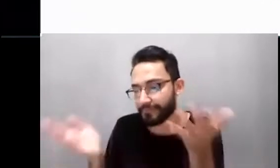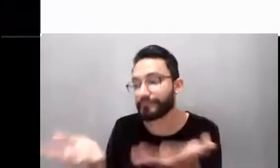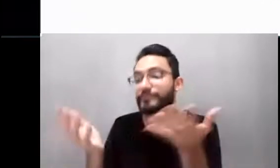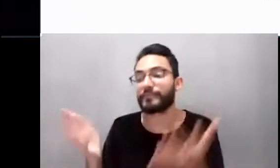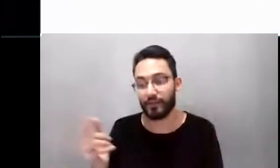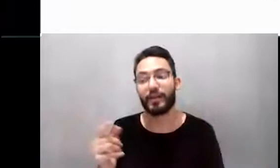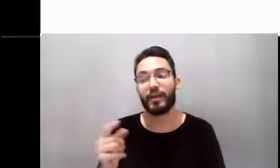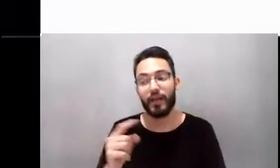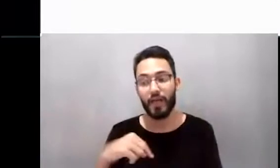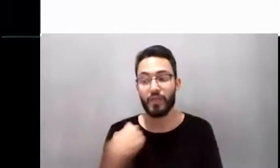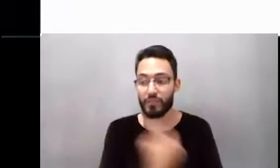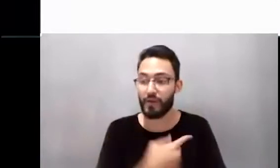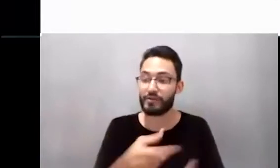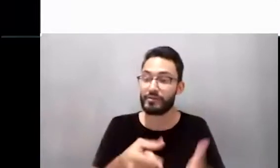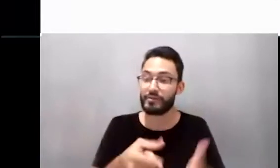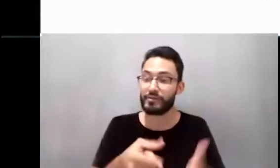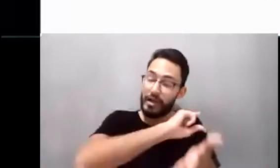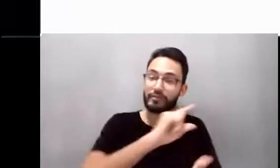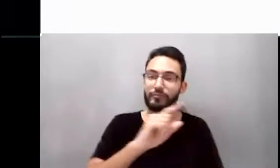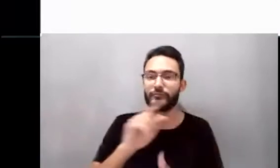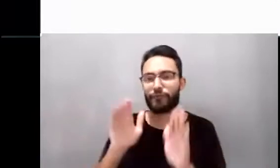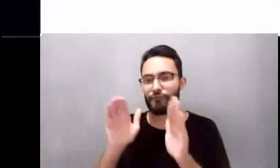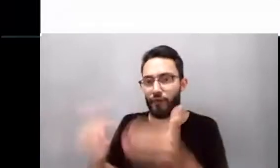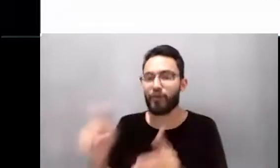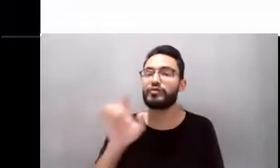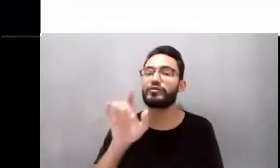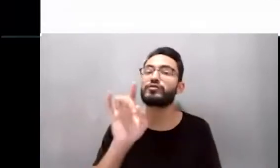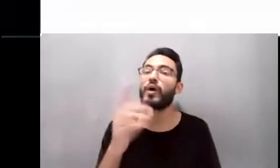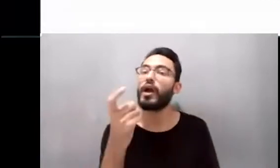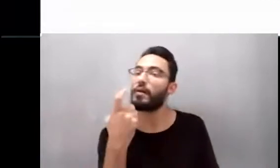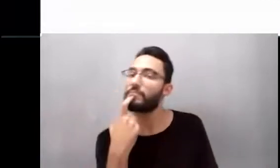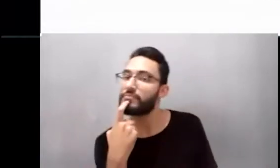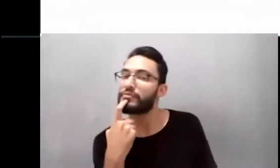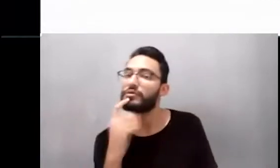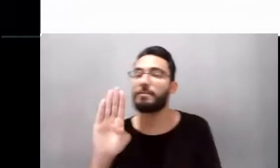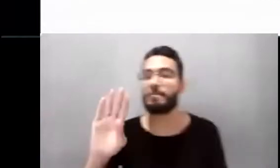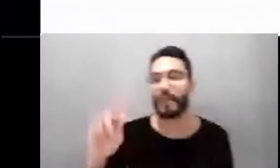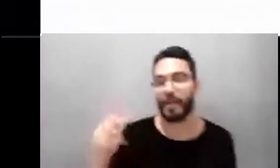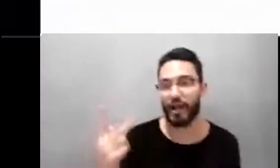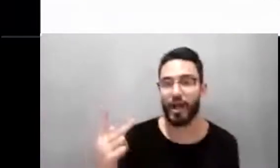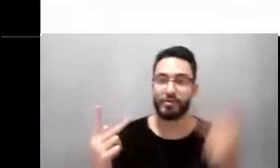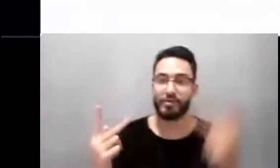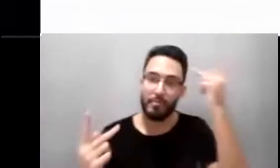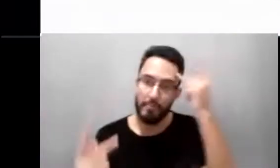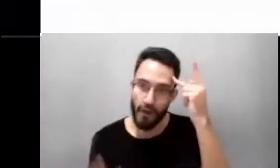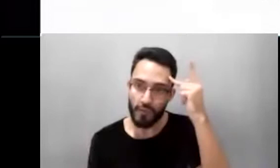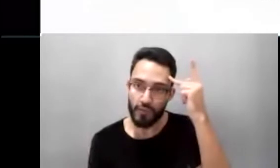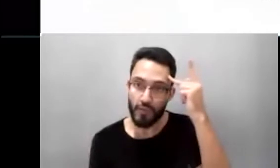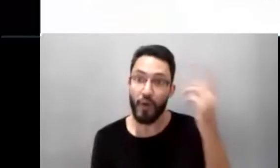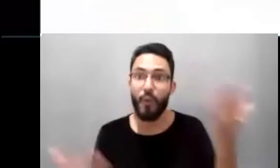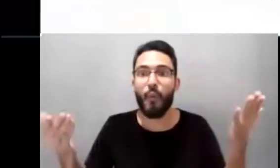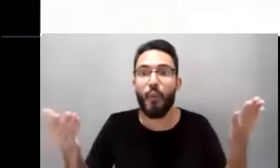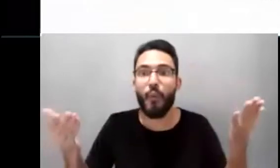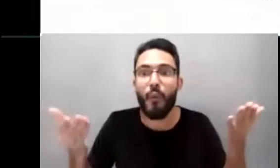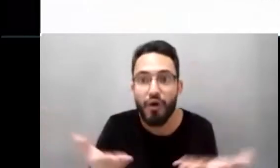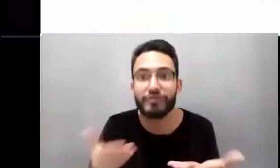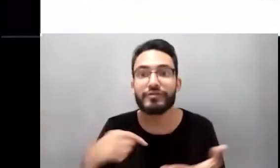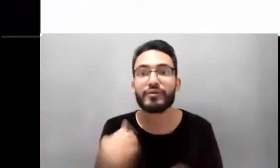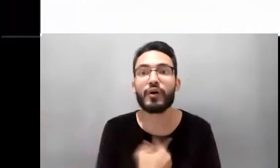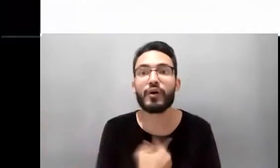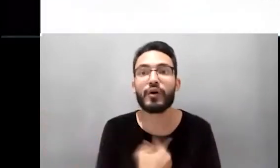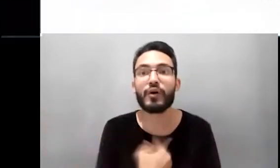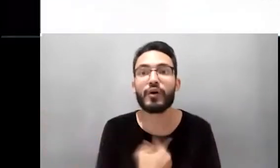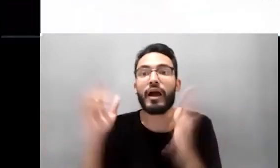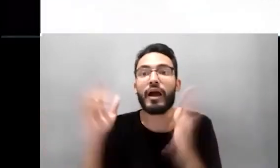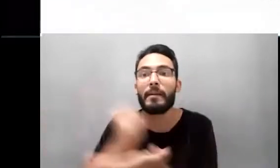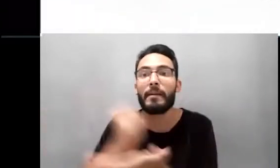gente antes focava nas três bases que a gente tem aqui: Campinas, Belo Horizonte e São Paulo. Hoje a gente já contratou pessoas de 23